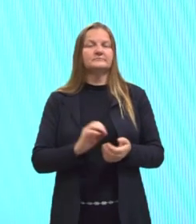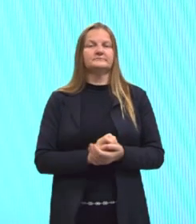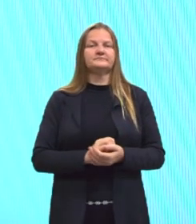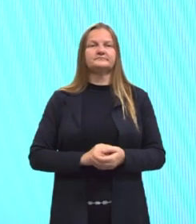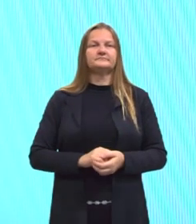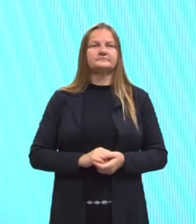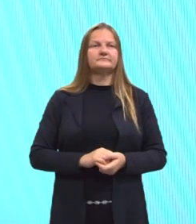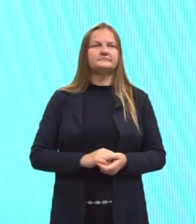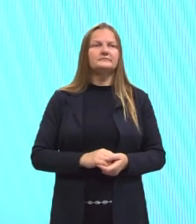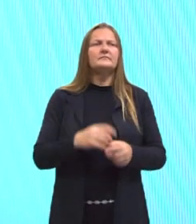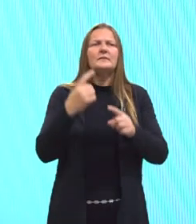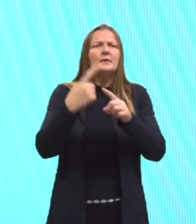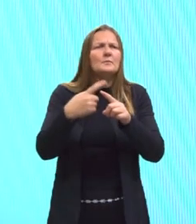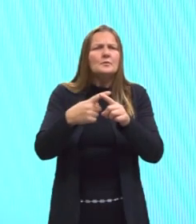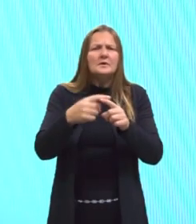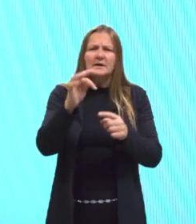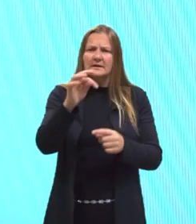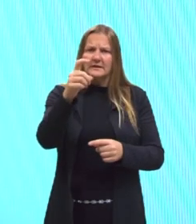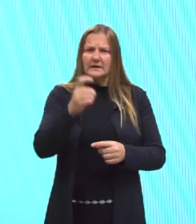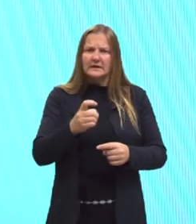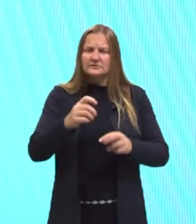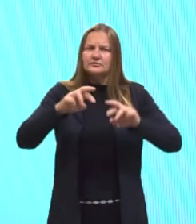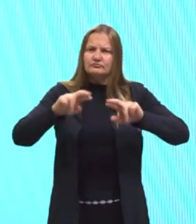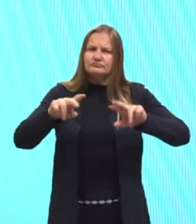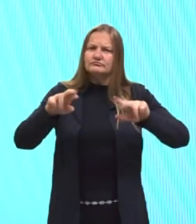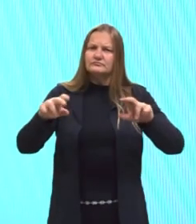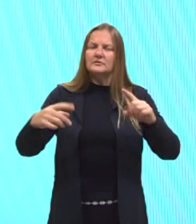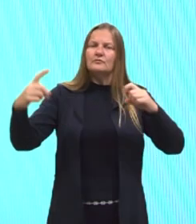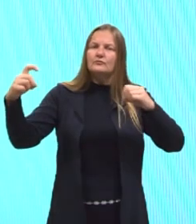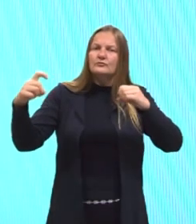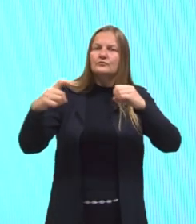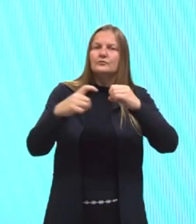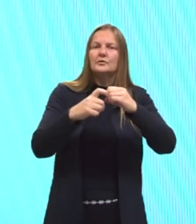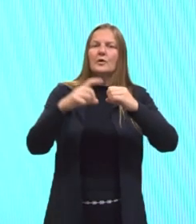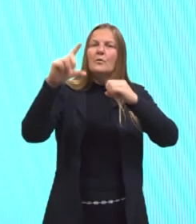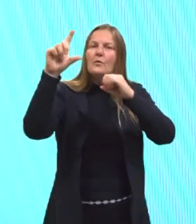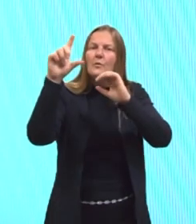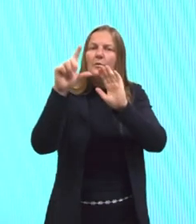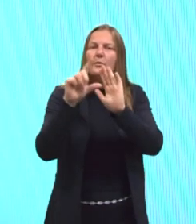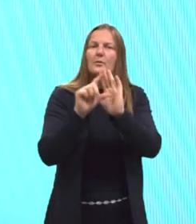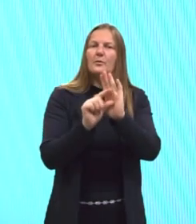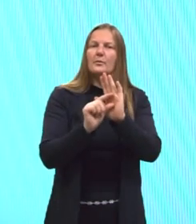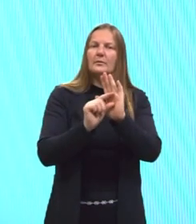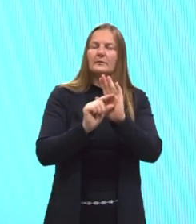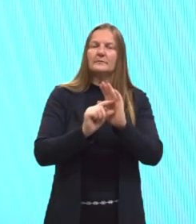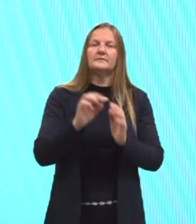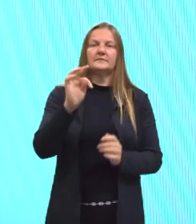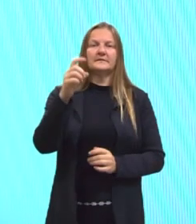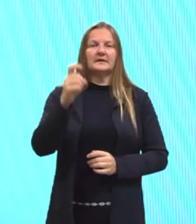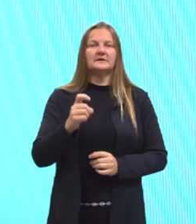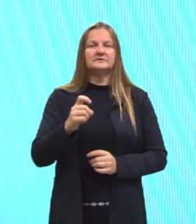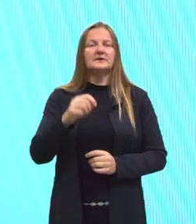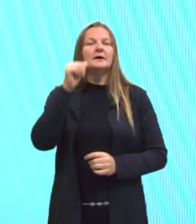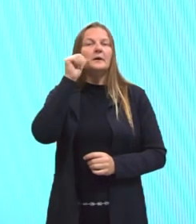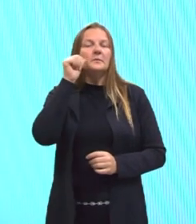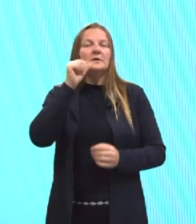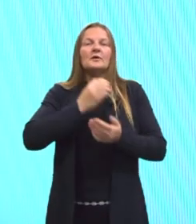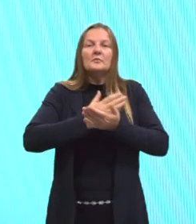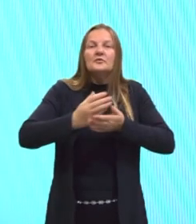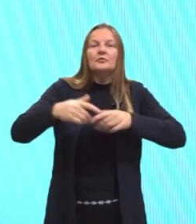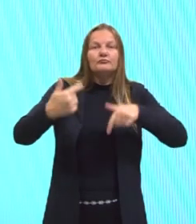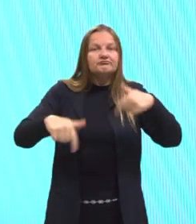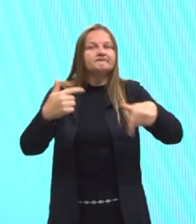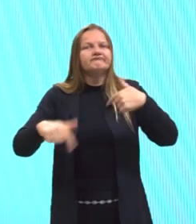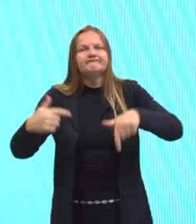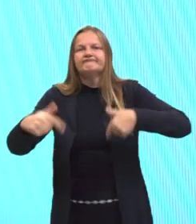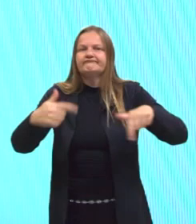espera-se isso porque essa taxa de fecundidade reduzir o primeiro a E aí entrou no mercado